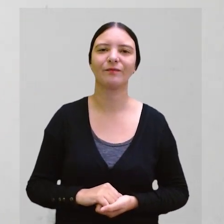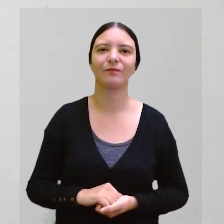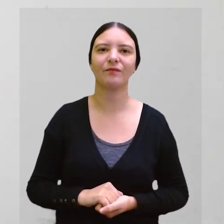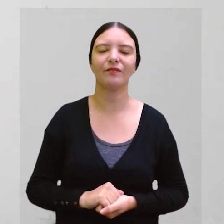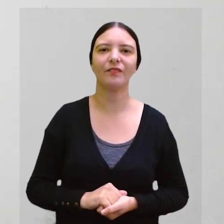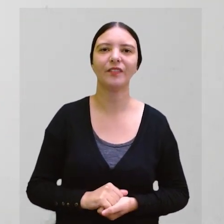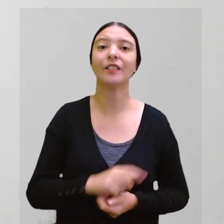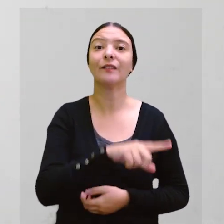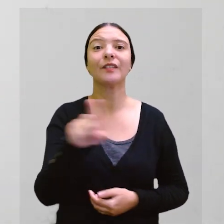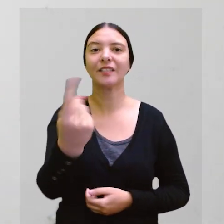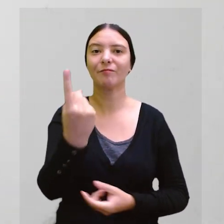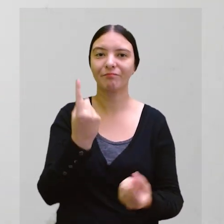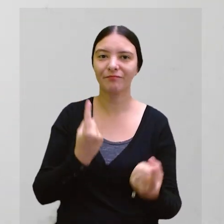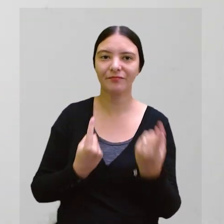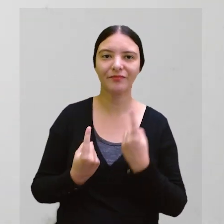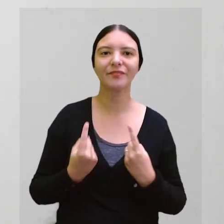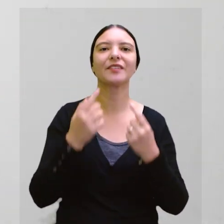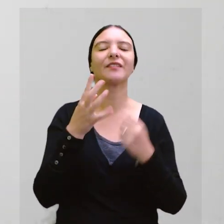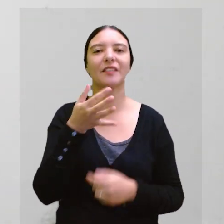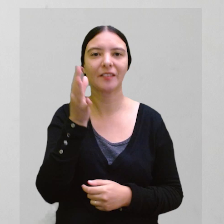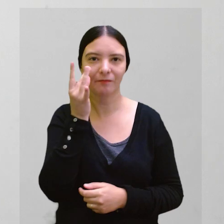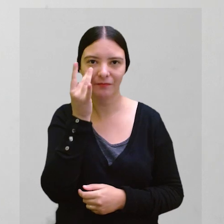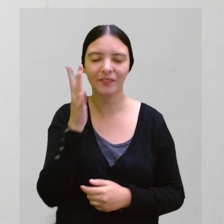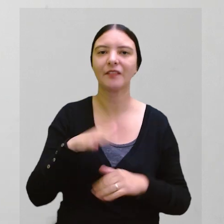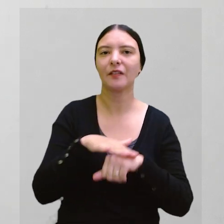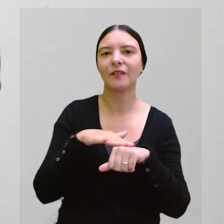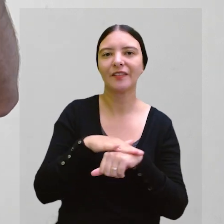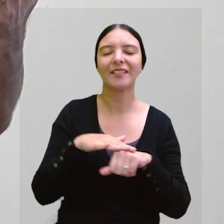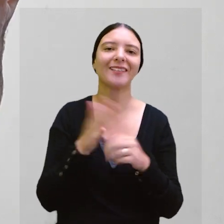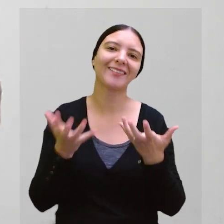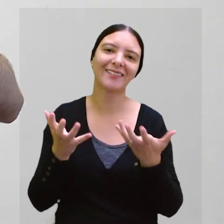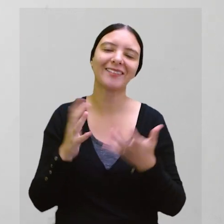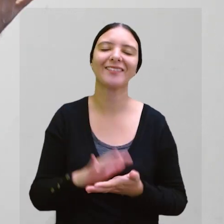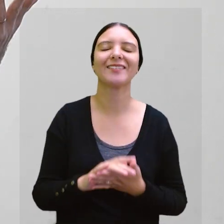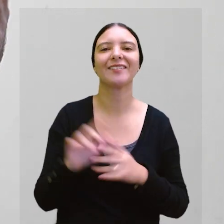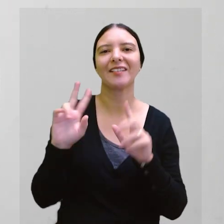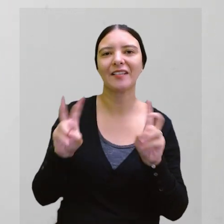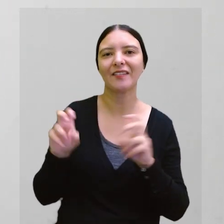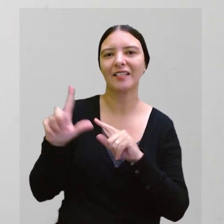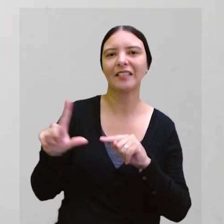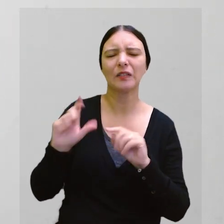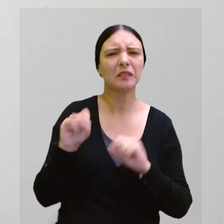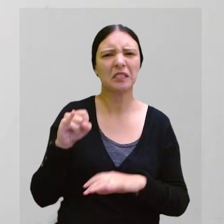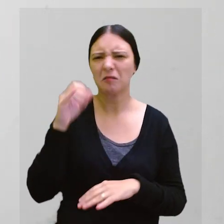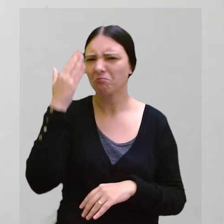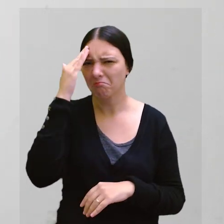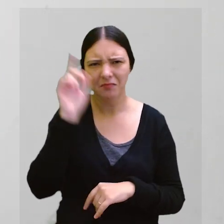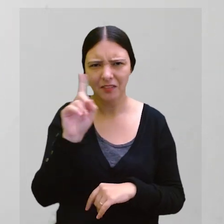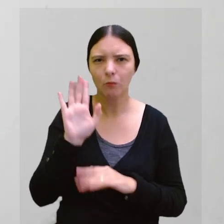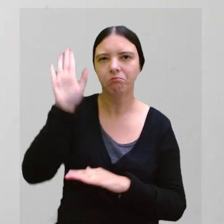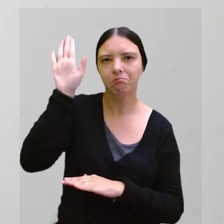Todo mundo também por ter vindo, por estar presente, por querer conversar sobre literatura. Tá, se em algum momento não ficar claro, tiver alguma dúvida,